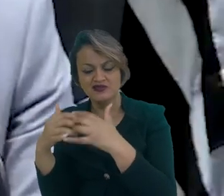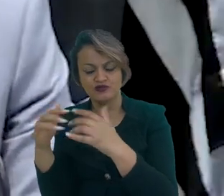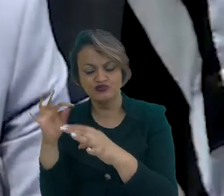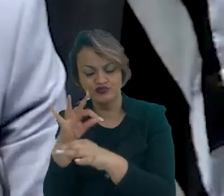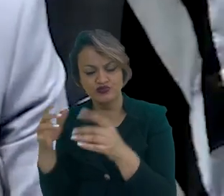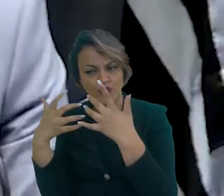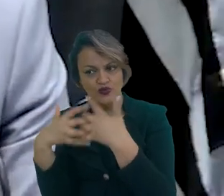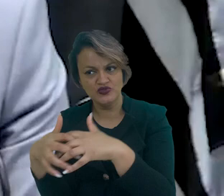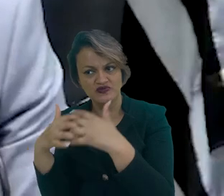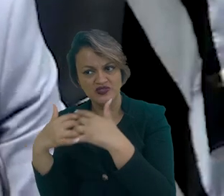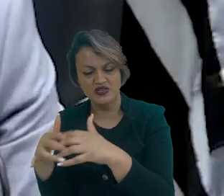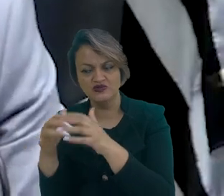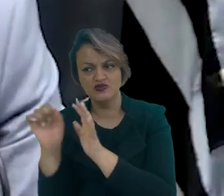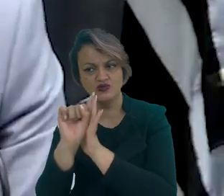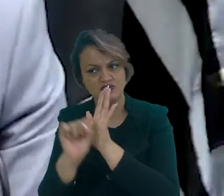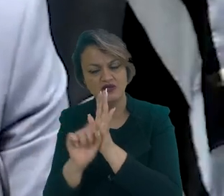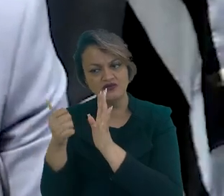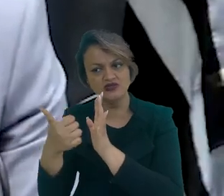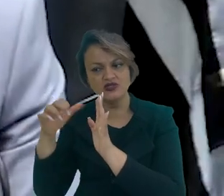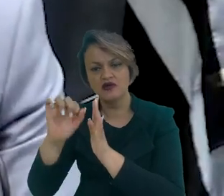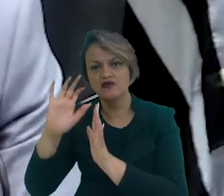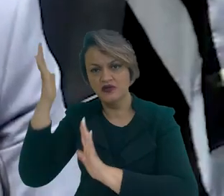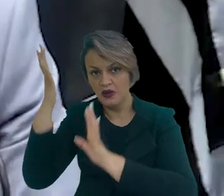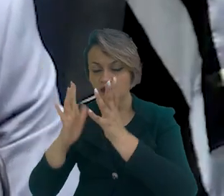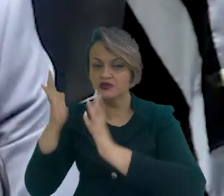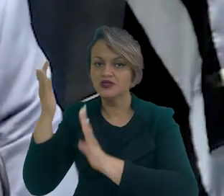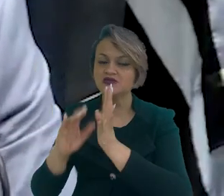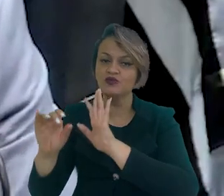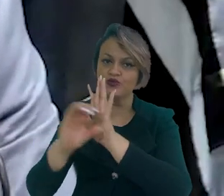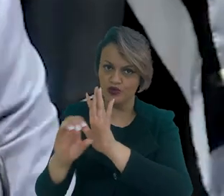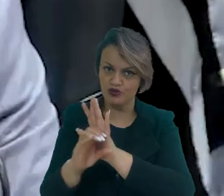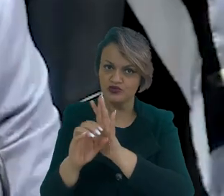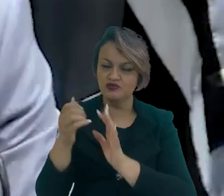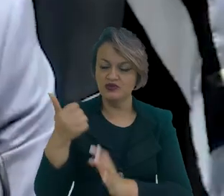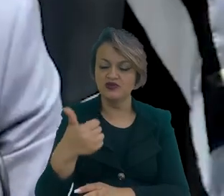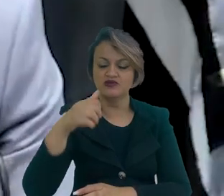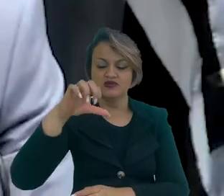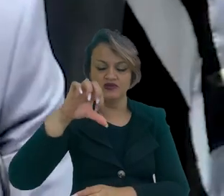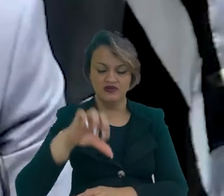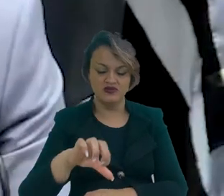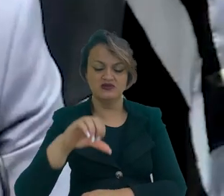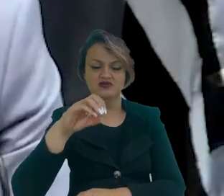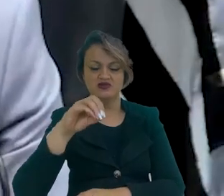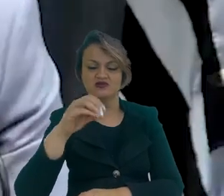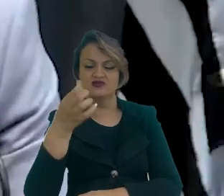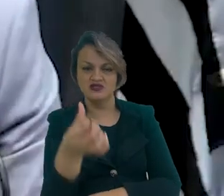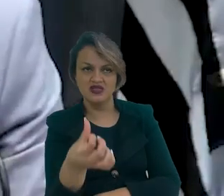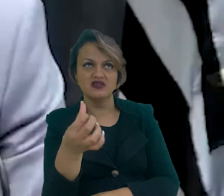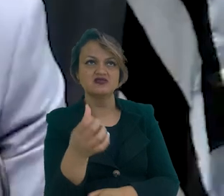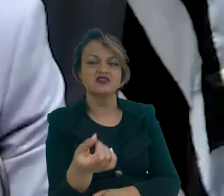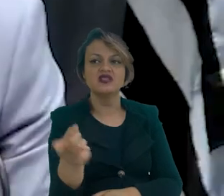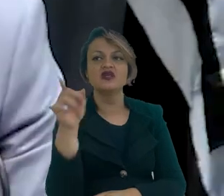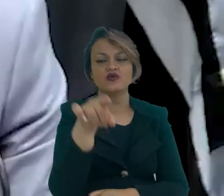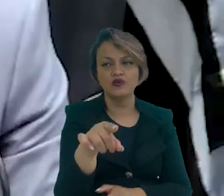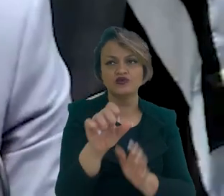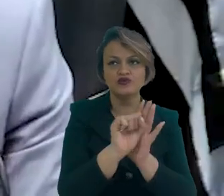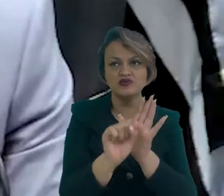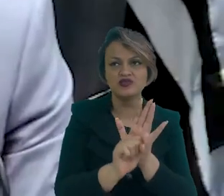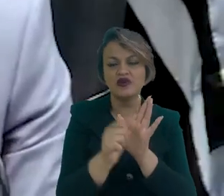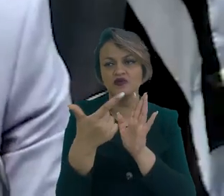codificações né Essas modificações a primeira leva de codificações do século 19 né incluímos nosso código de 16